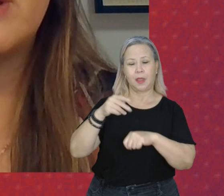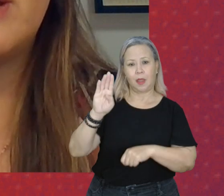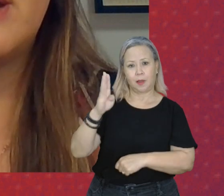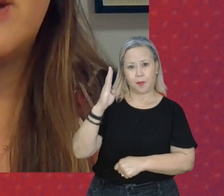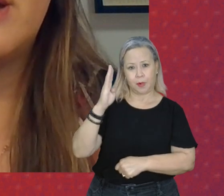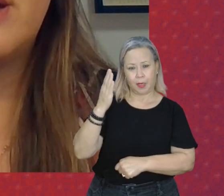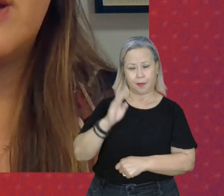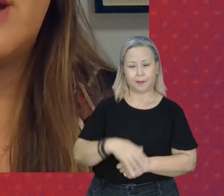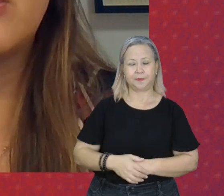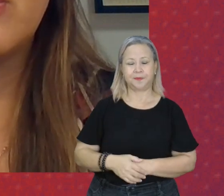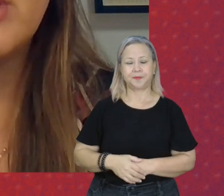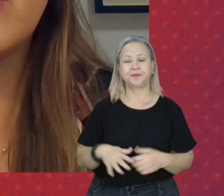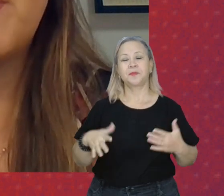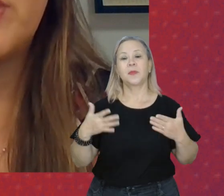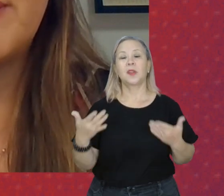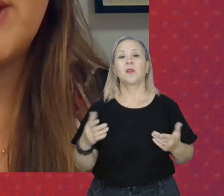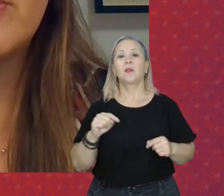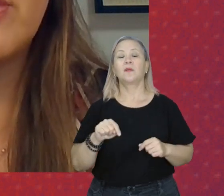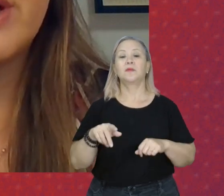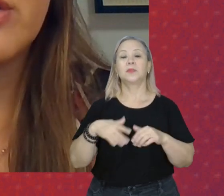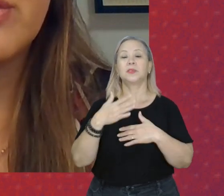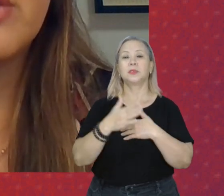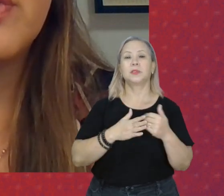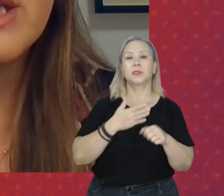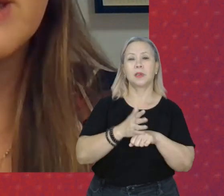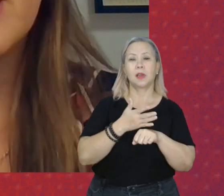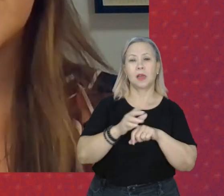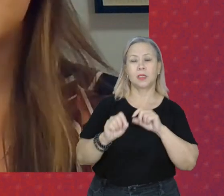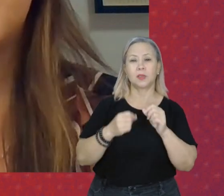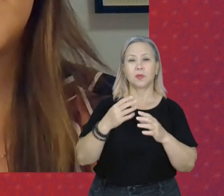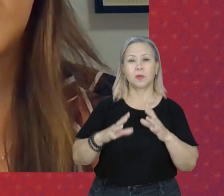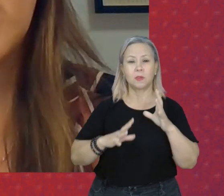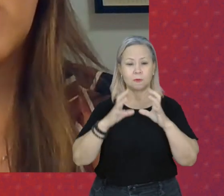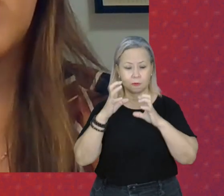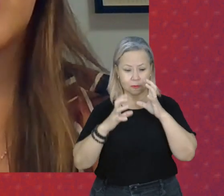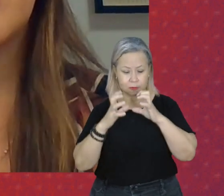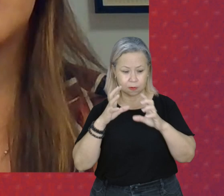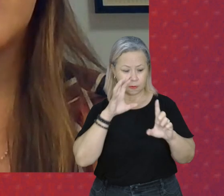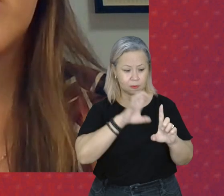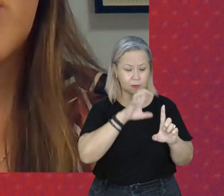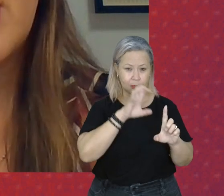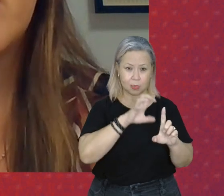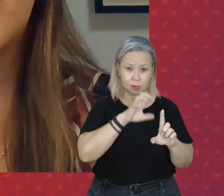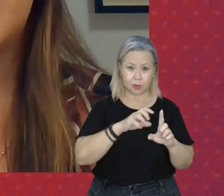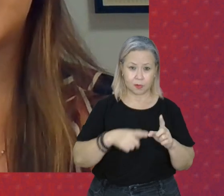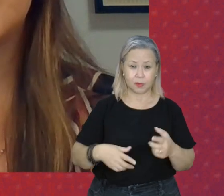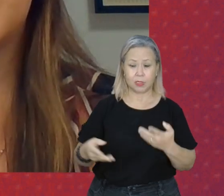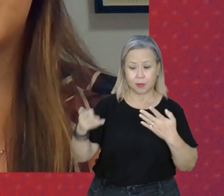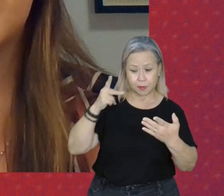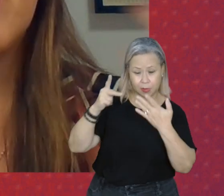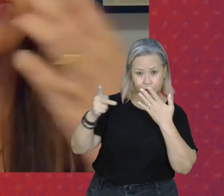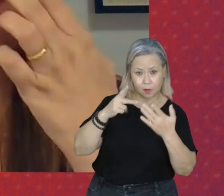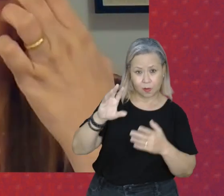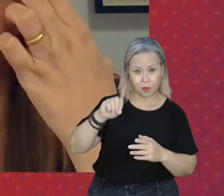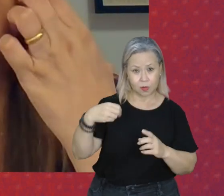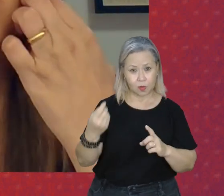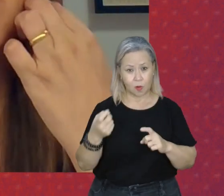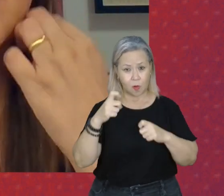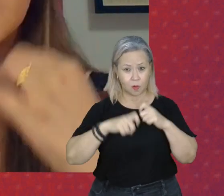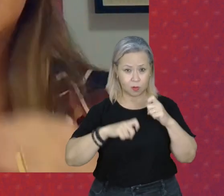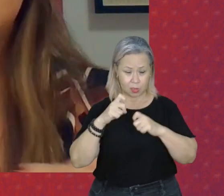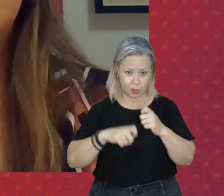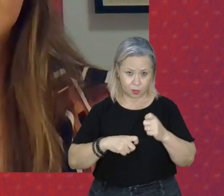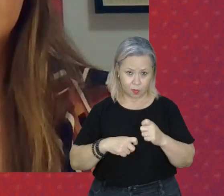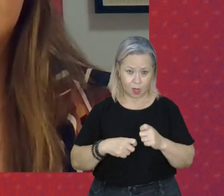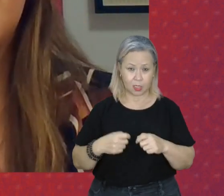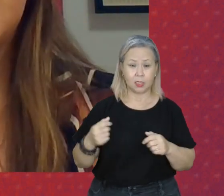quando você ações, comportamentos ou agressões físicas, psicológicas, sexuais cometidas por pessoa ou grupo de